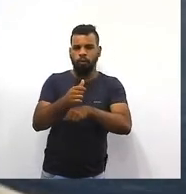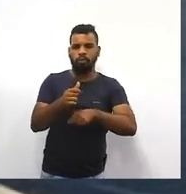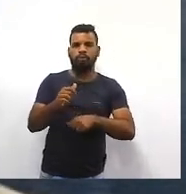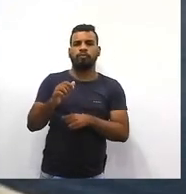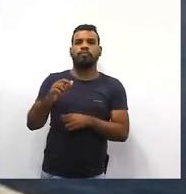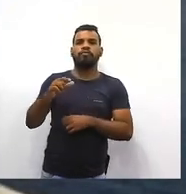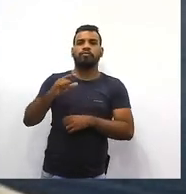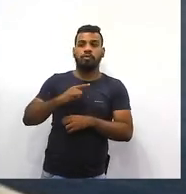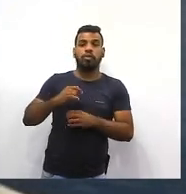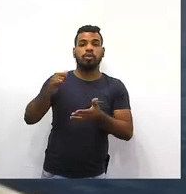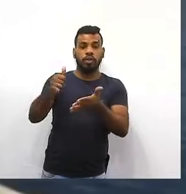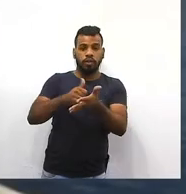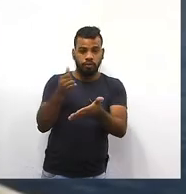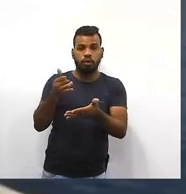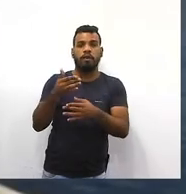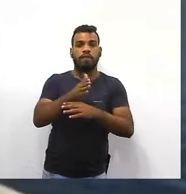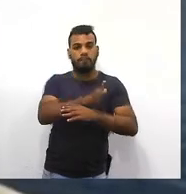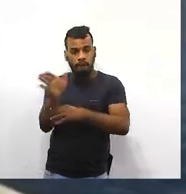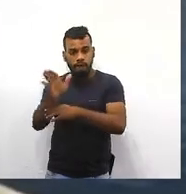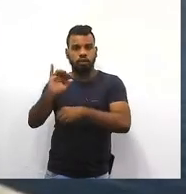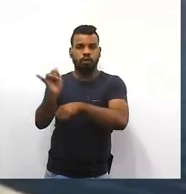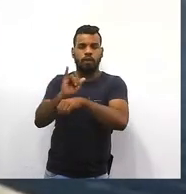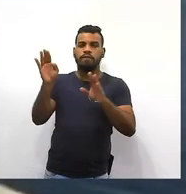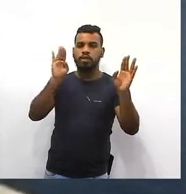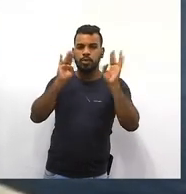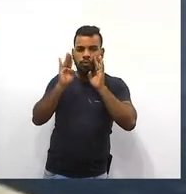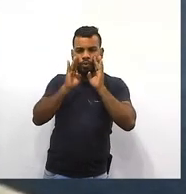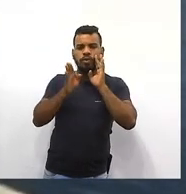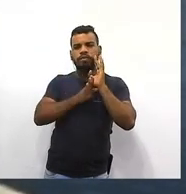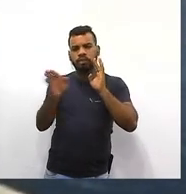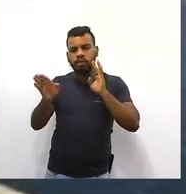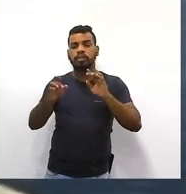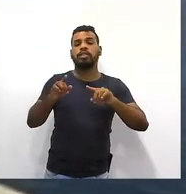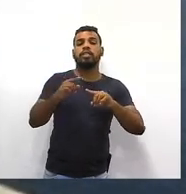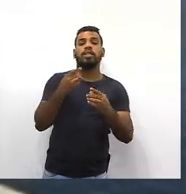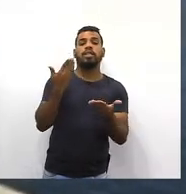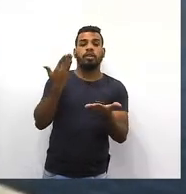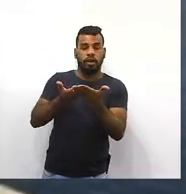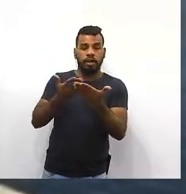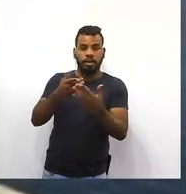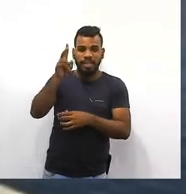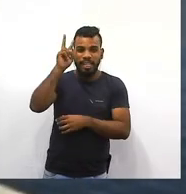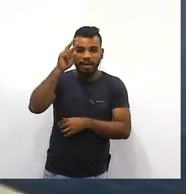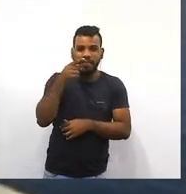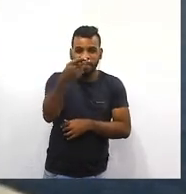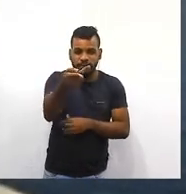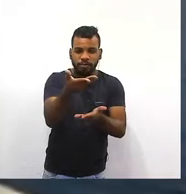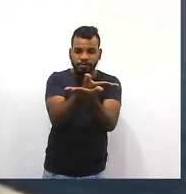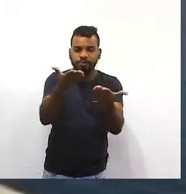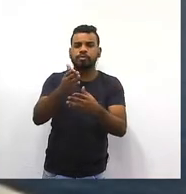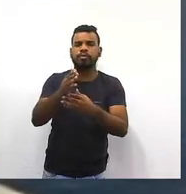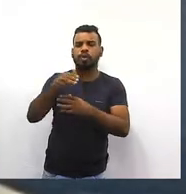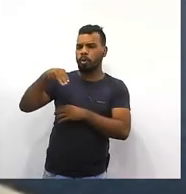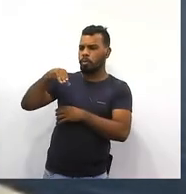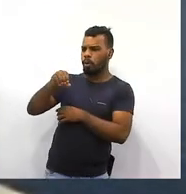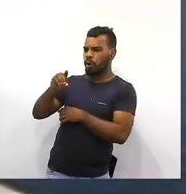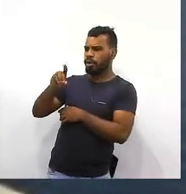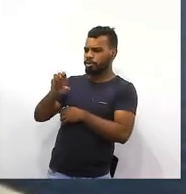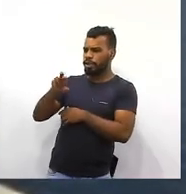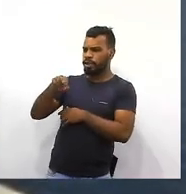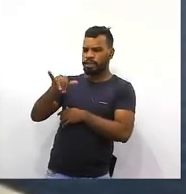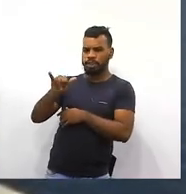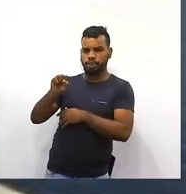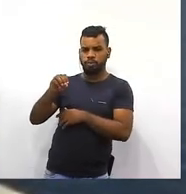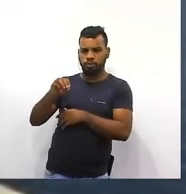deixa de se inscrever, vai no nosso canal do Facebook, e você vai ver as aulas de modernismo. Lembra quando eu disse para vocês? O modernismo, didaticamente